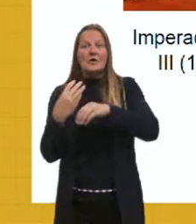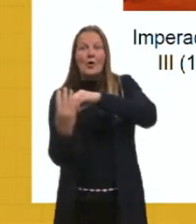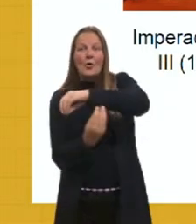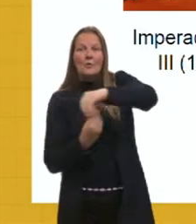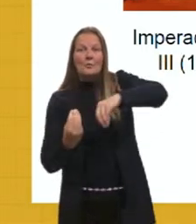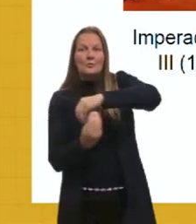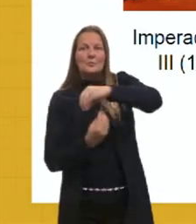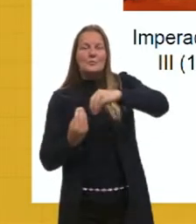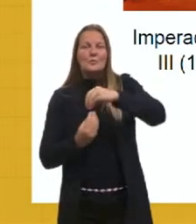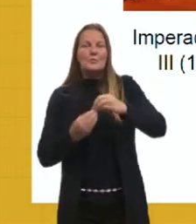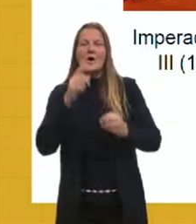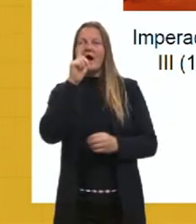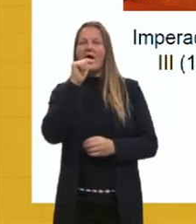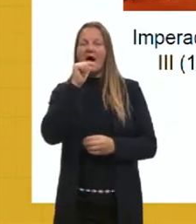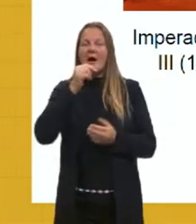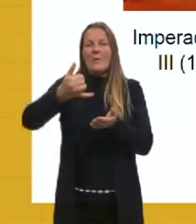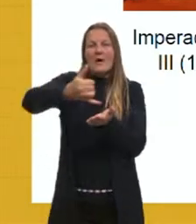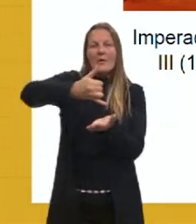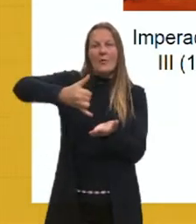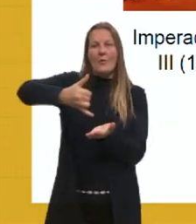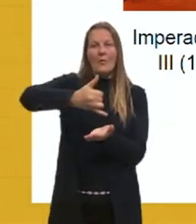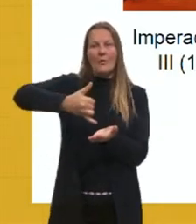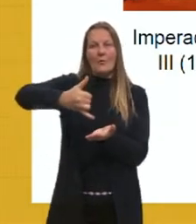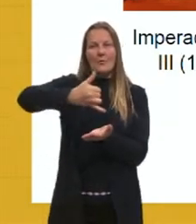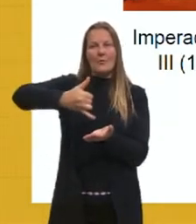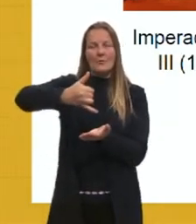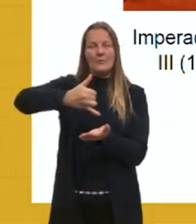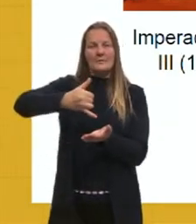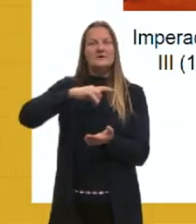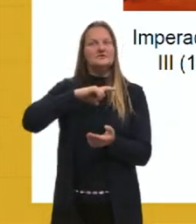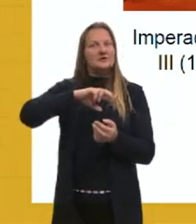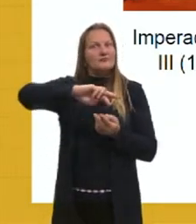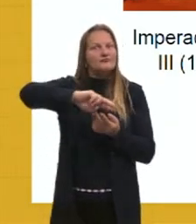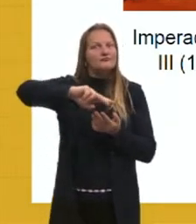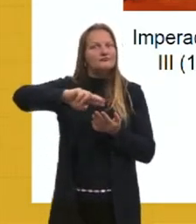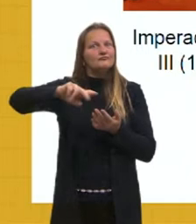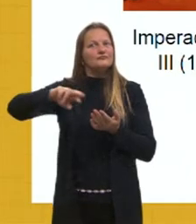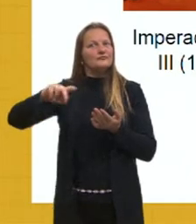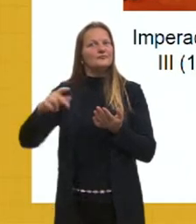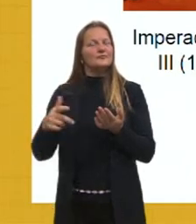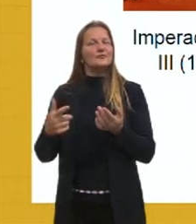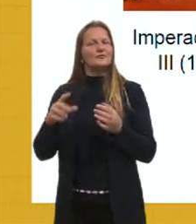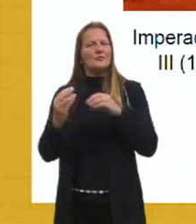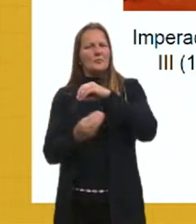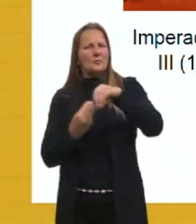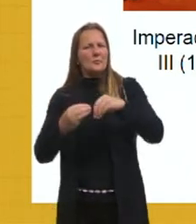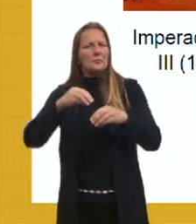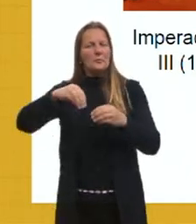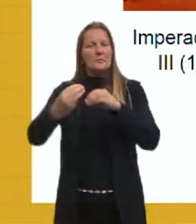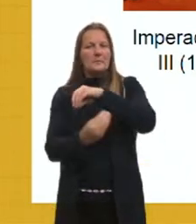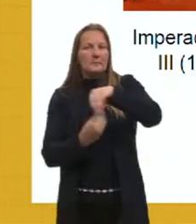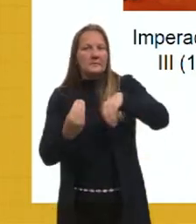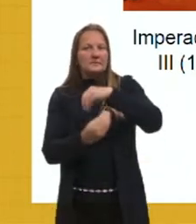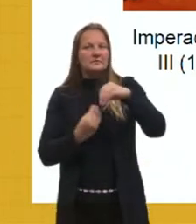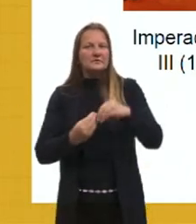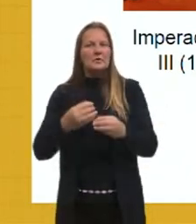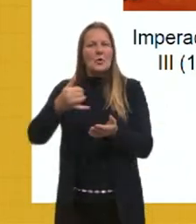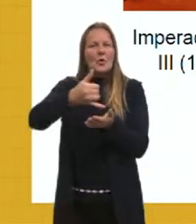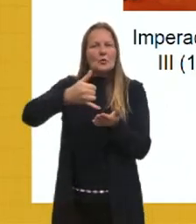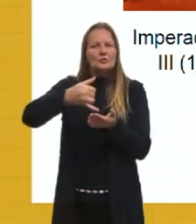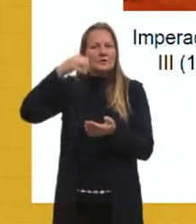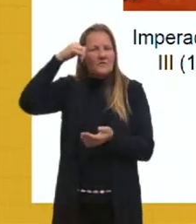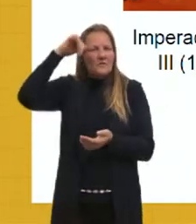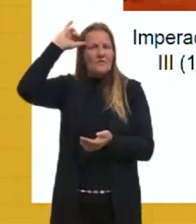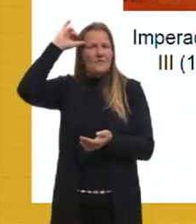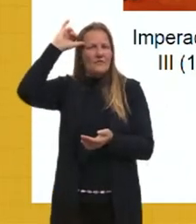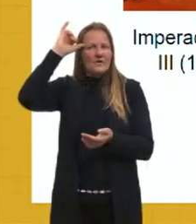de água em óleo e claro que continha vários outros derivados várias outras ingredientes como gordura de